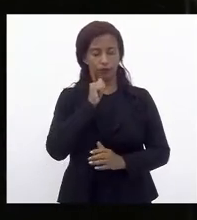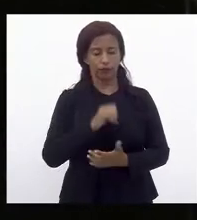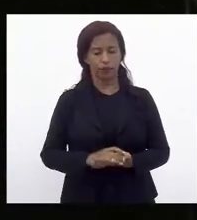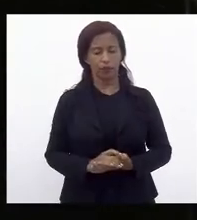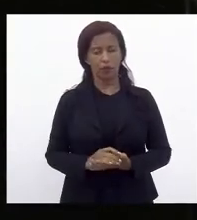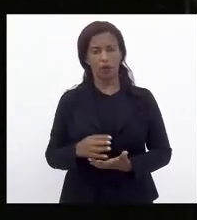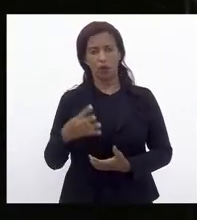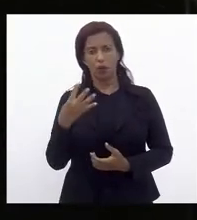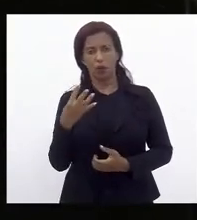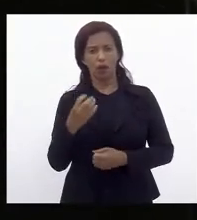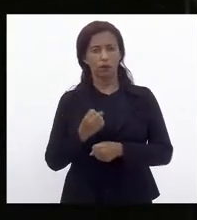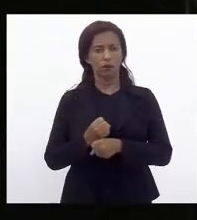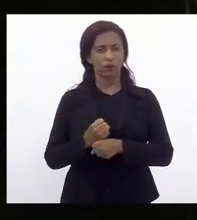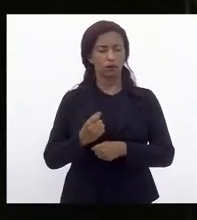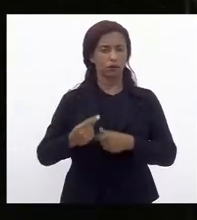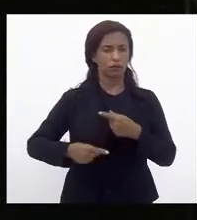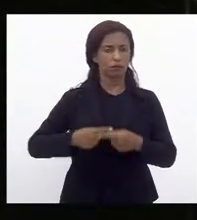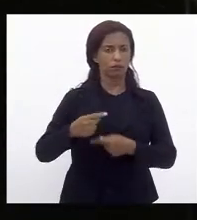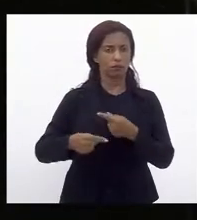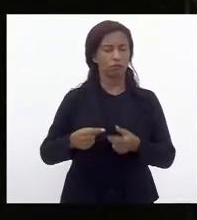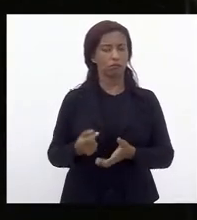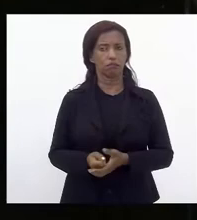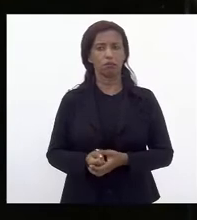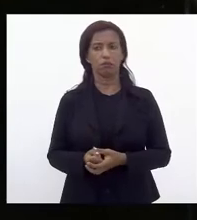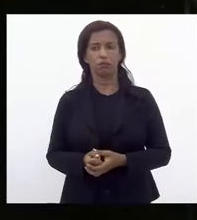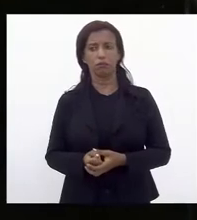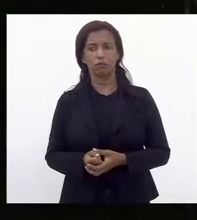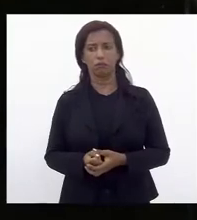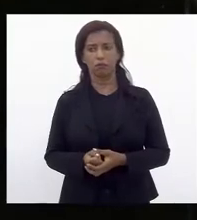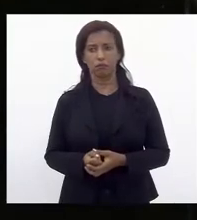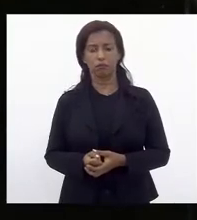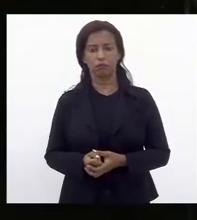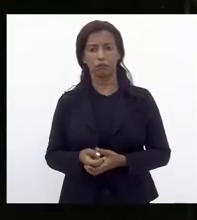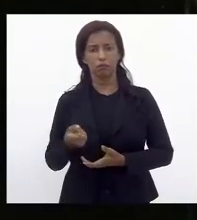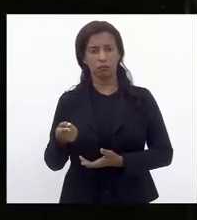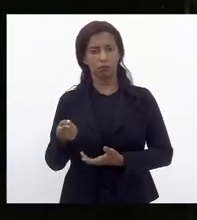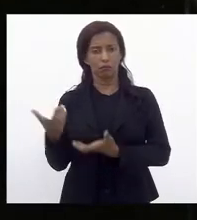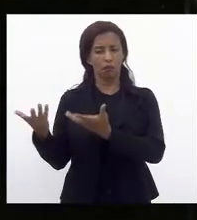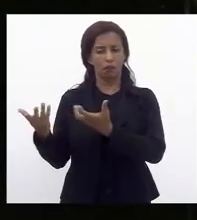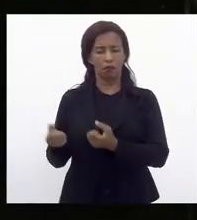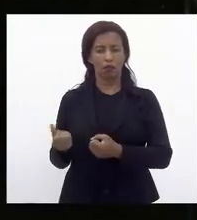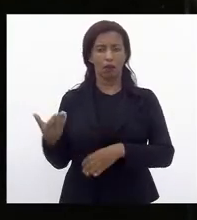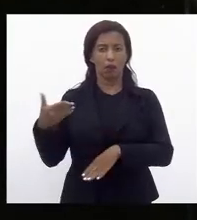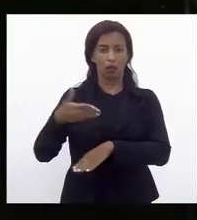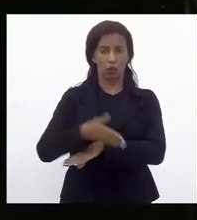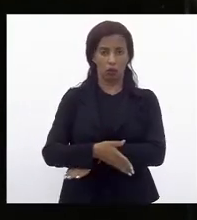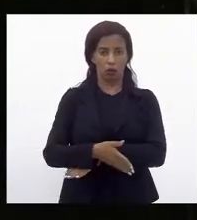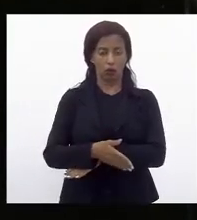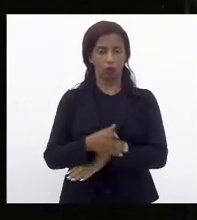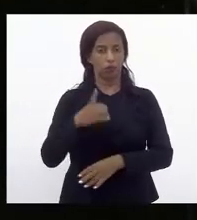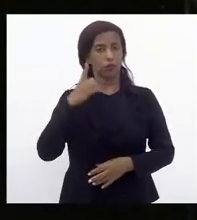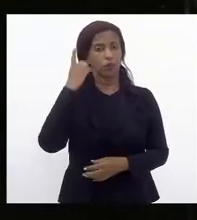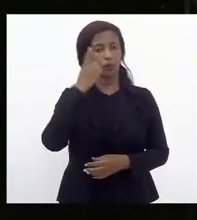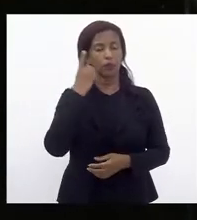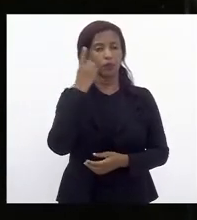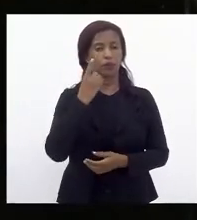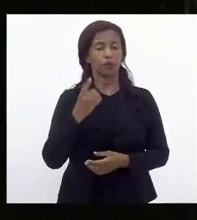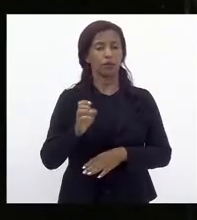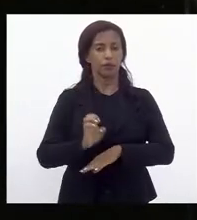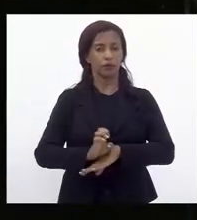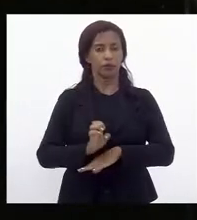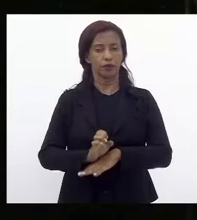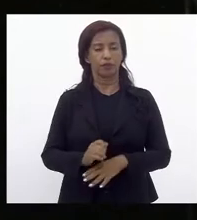4 anos depois, Vossa Excelência assumiu esse mandato como deputado